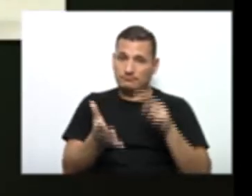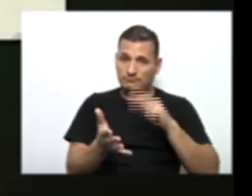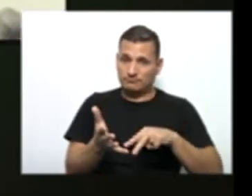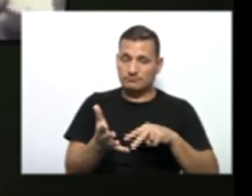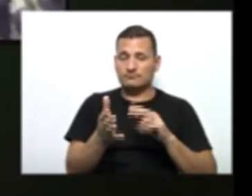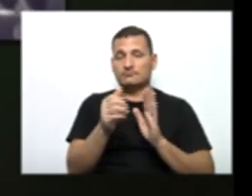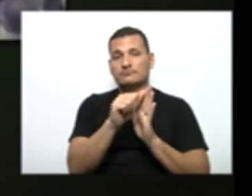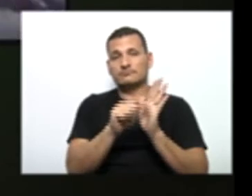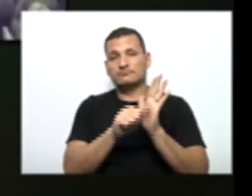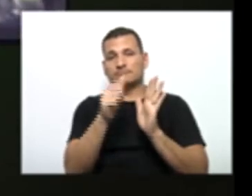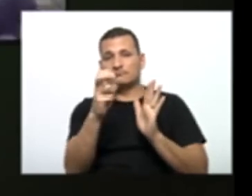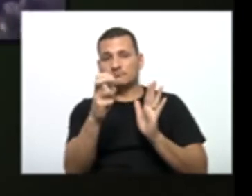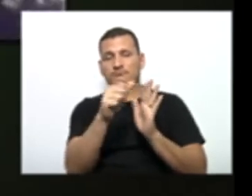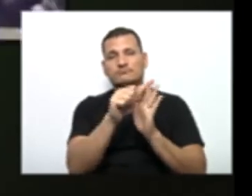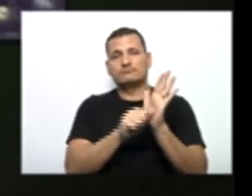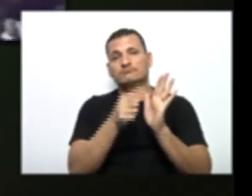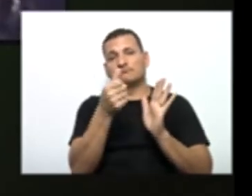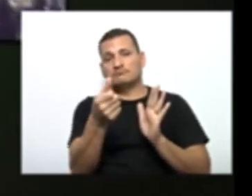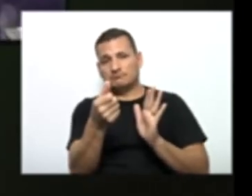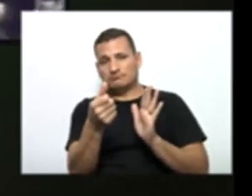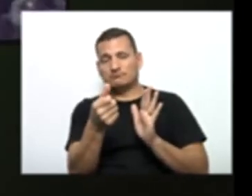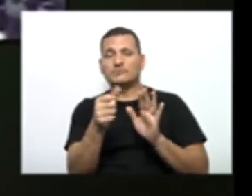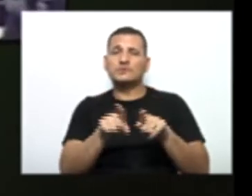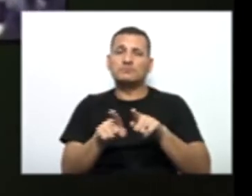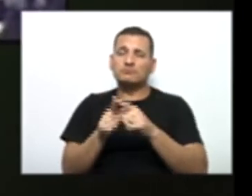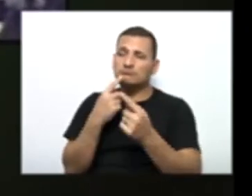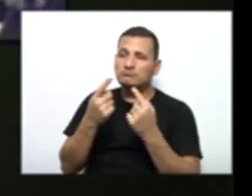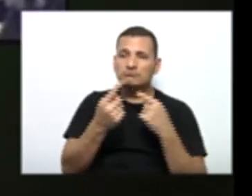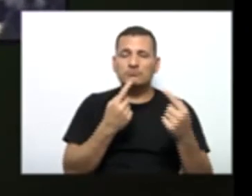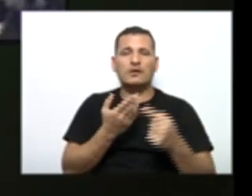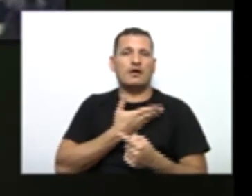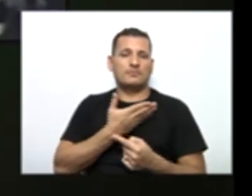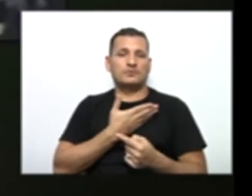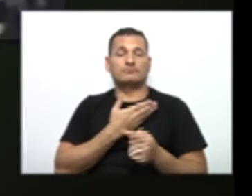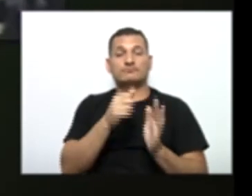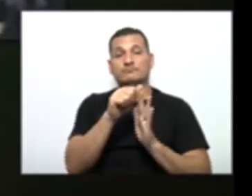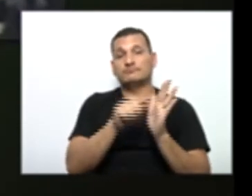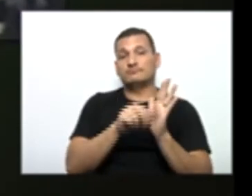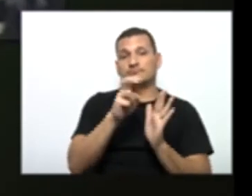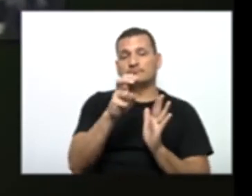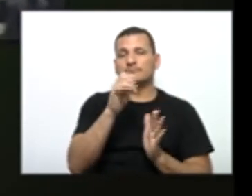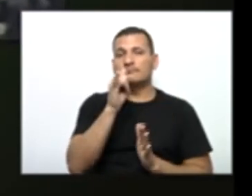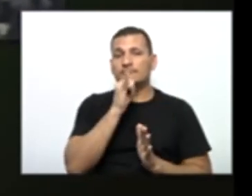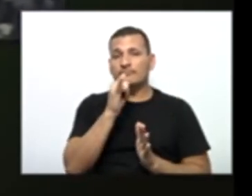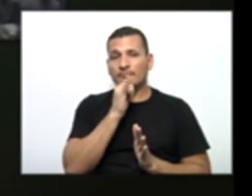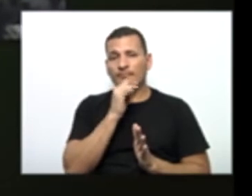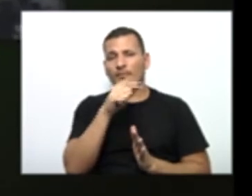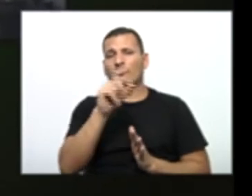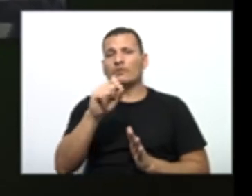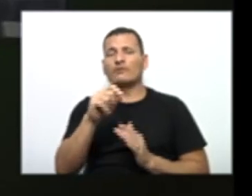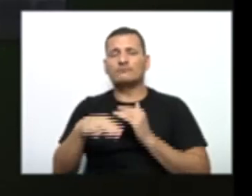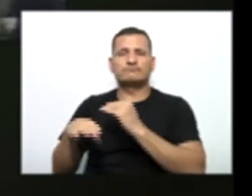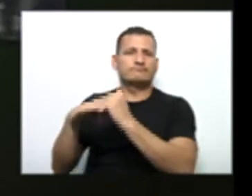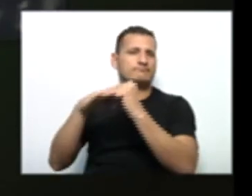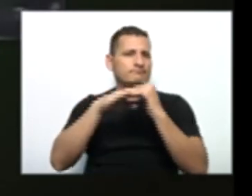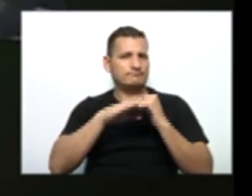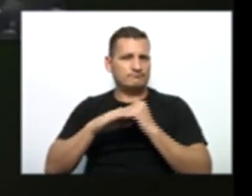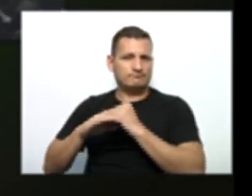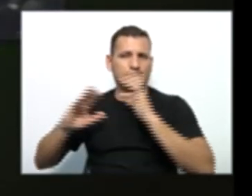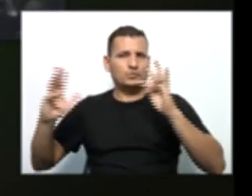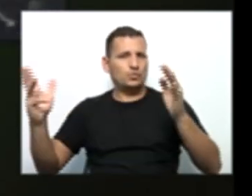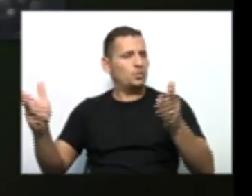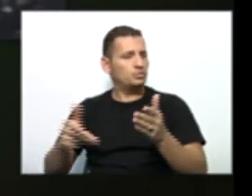elaboraram a Constituição, os constituintes, representando todo o povo brasileiro, acharam por bem recuperar esses direitos,